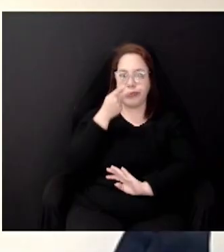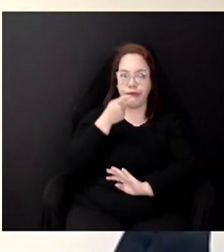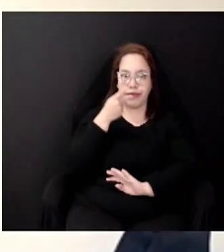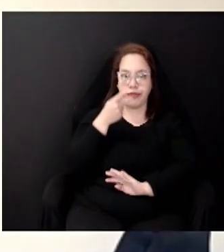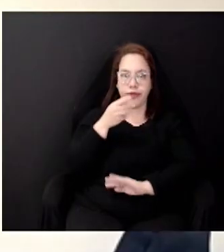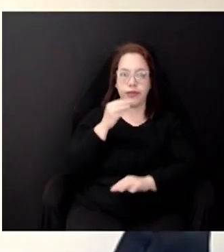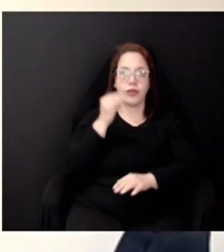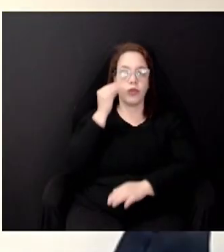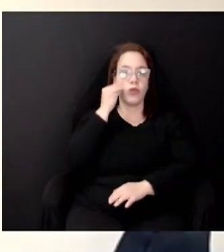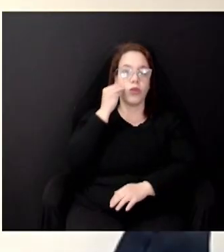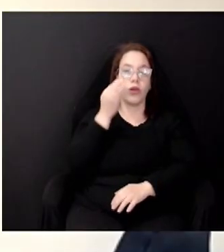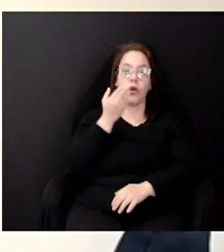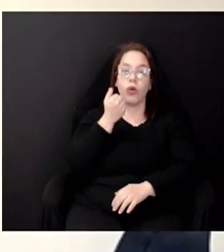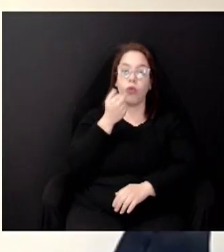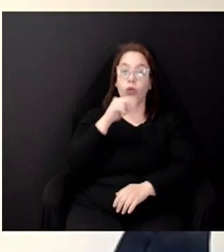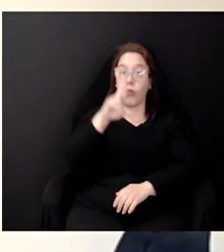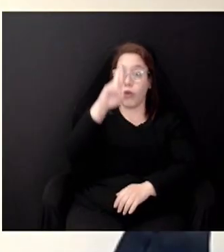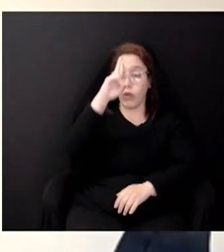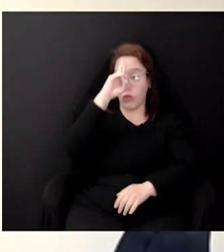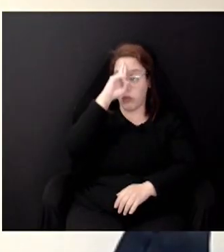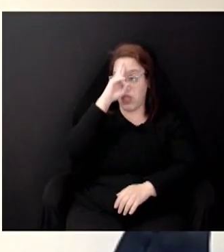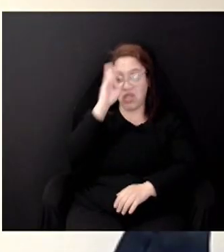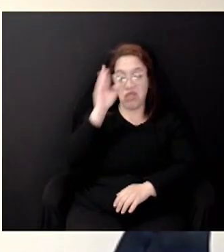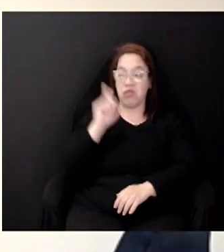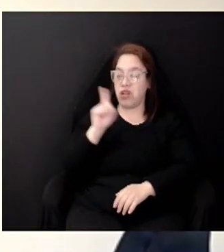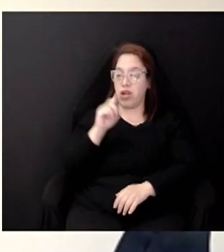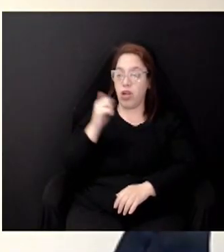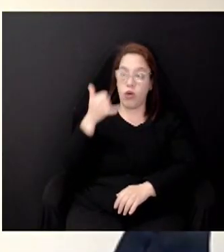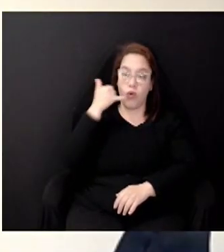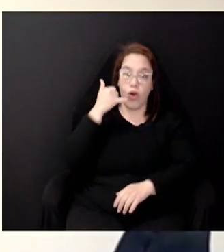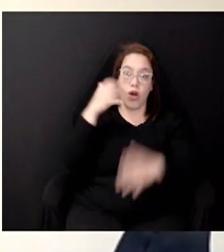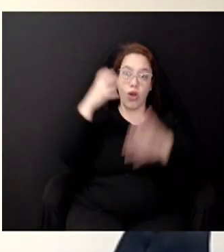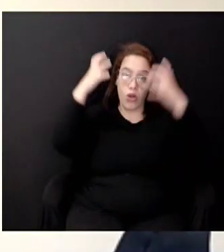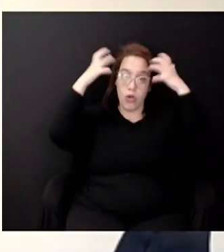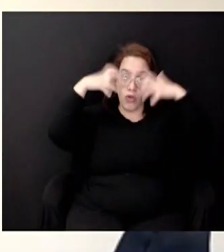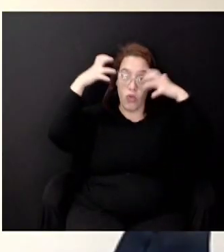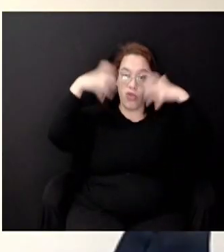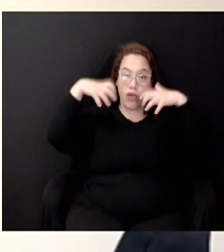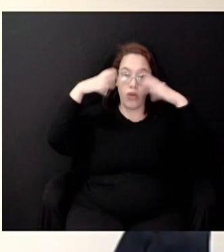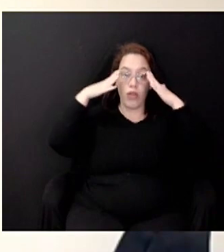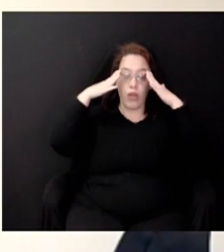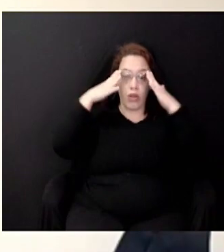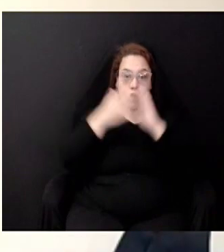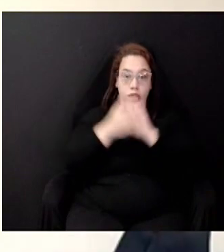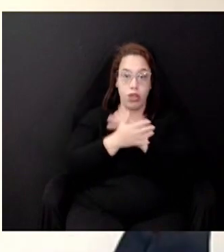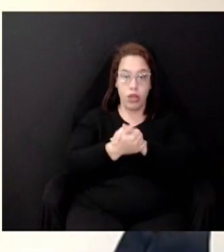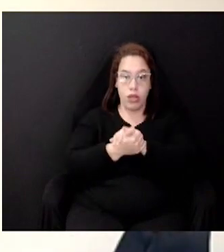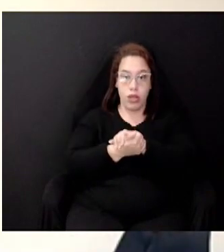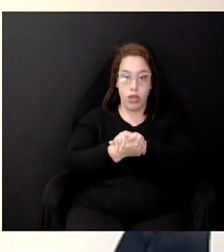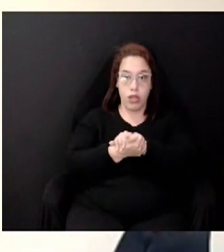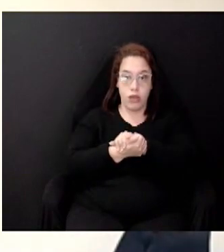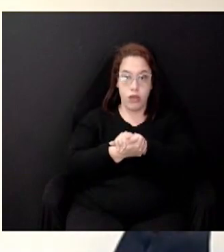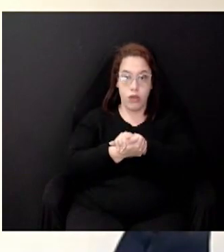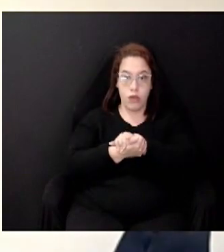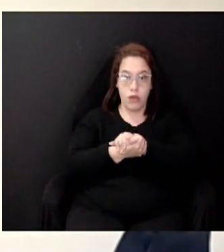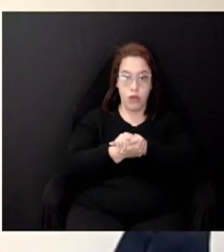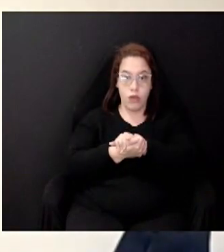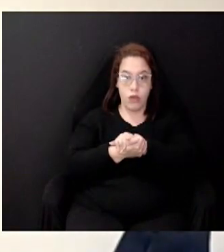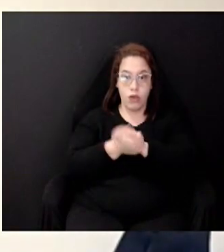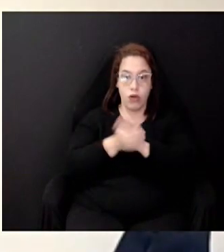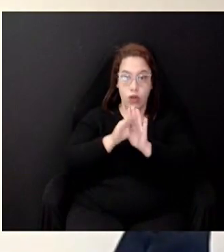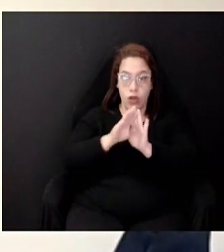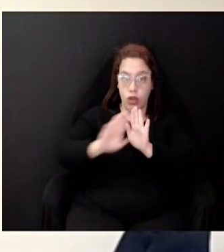refeição, sim. Ou a hora do banho, às vezes, tem gente que leva a tela para o banho, deixa fora,